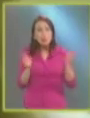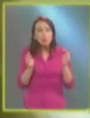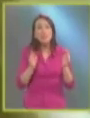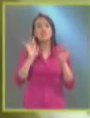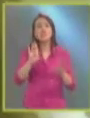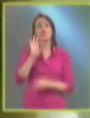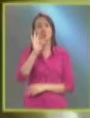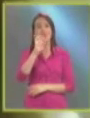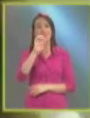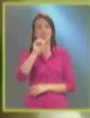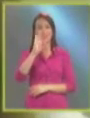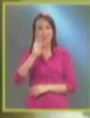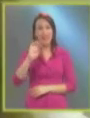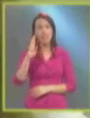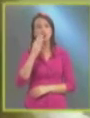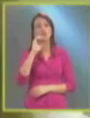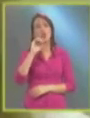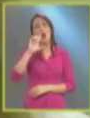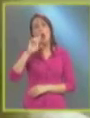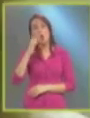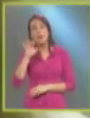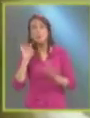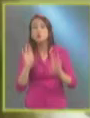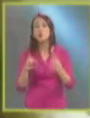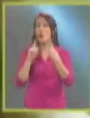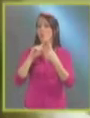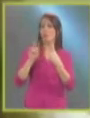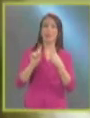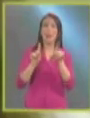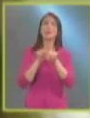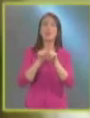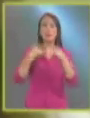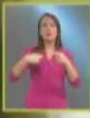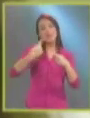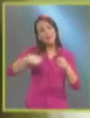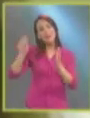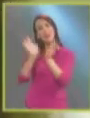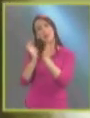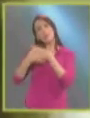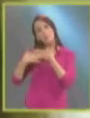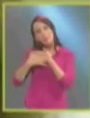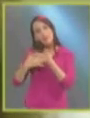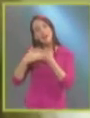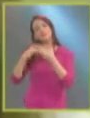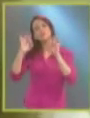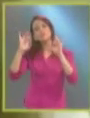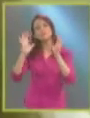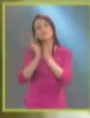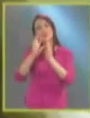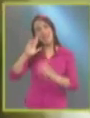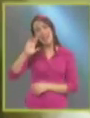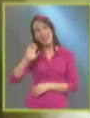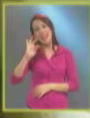bastante. Essa criança, esse bebê, tem que ser encaminhado para um oftalmologista especialista em retina para